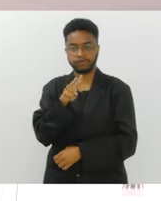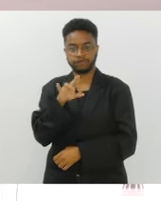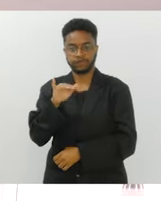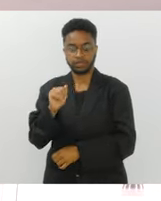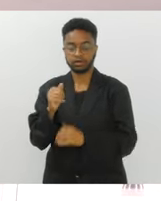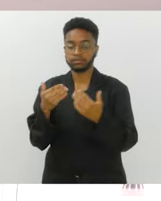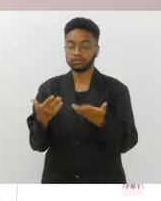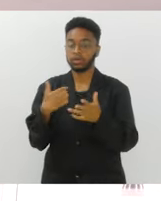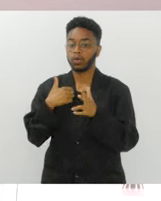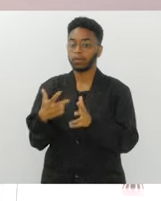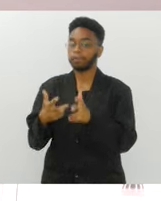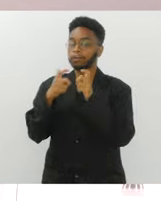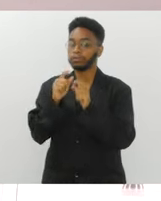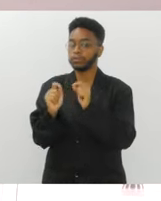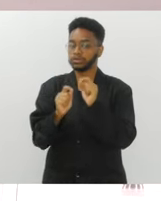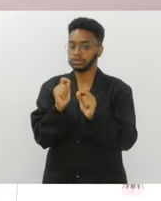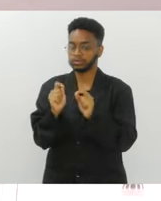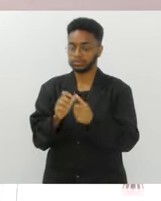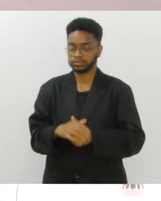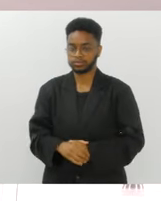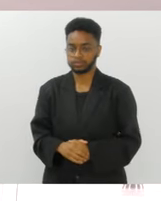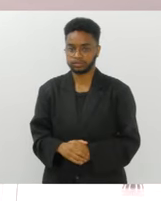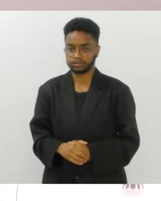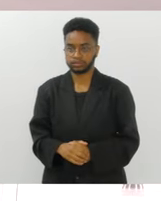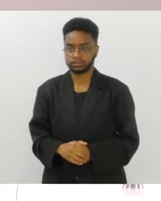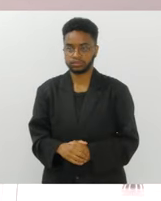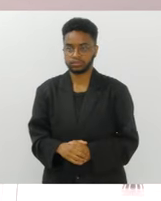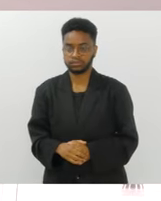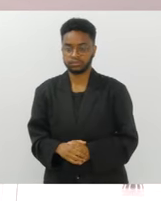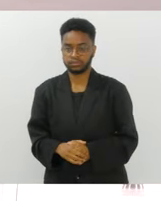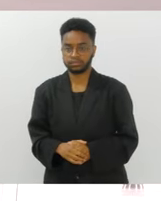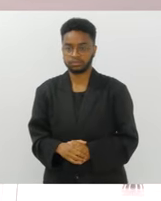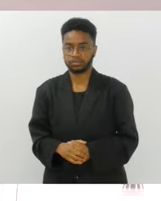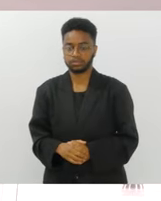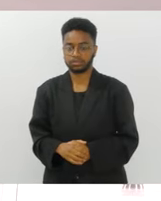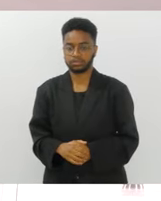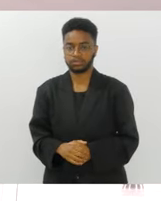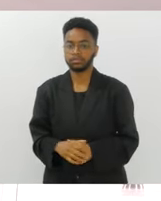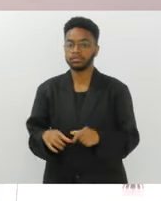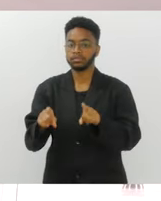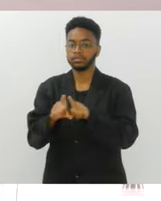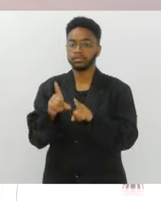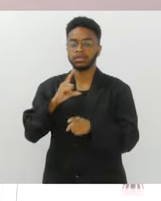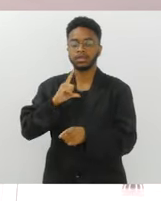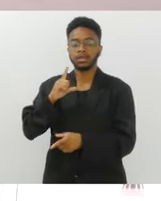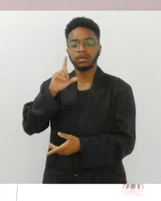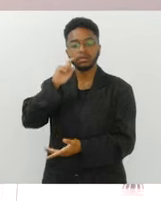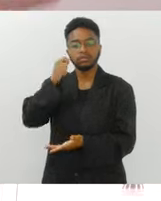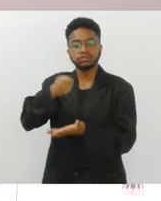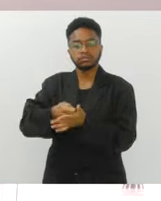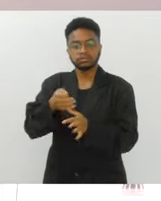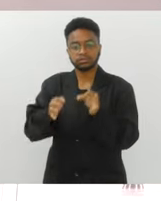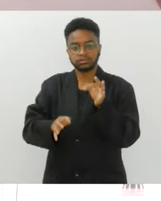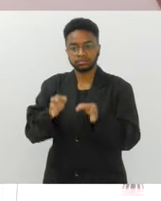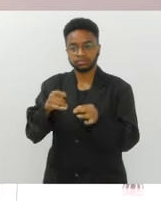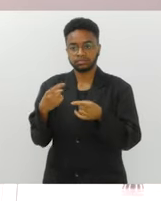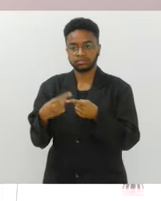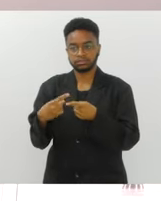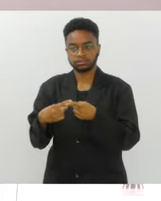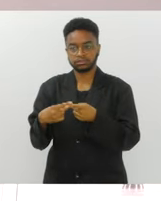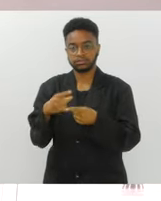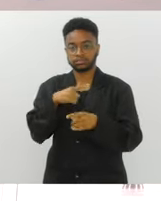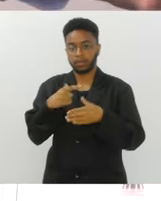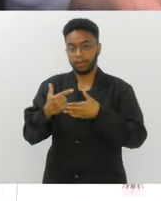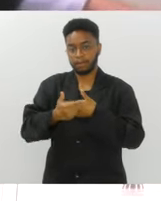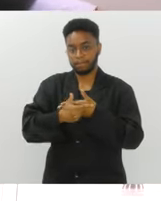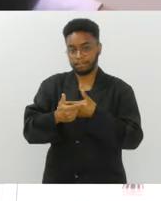aqui, deputado Luiz Paulo, é que a gente está diante também de uma decisão jurídica. Quer dizer, a gente tem aqui o